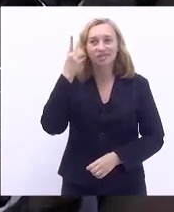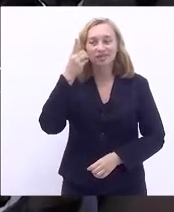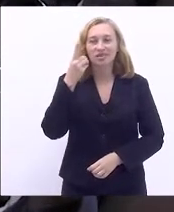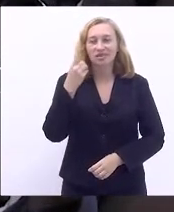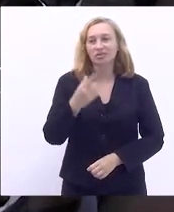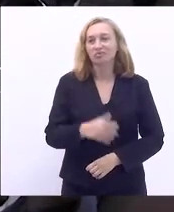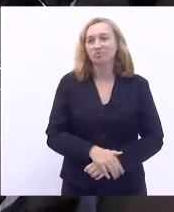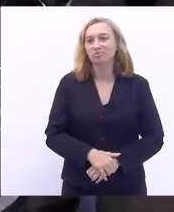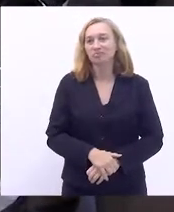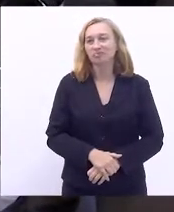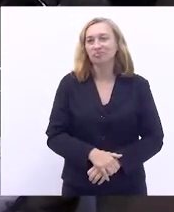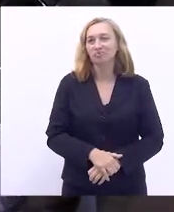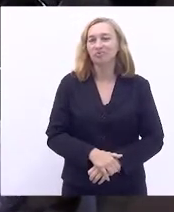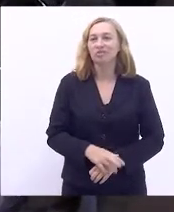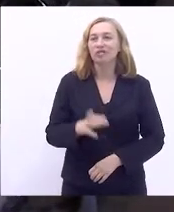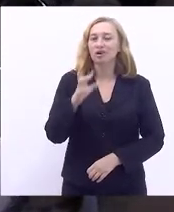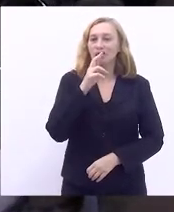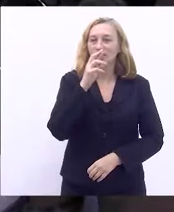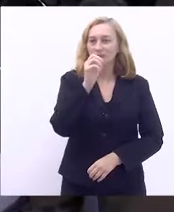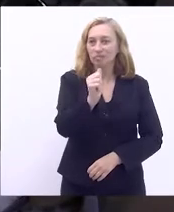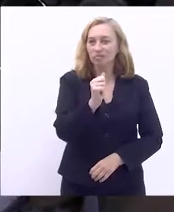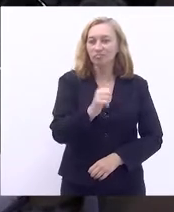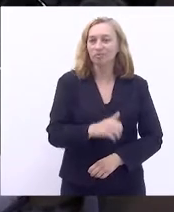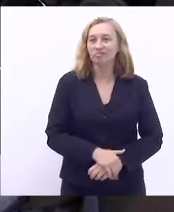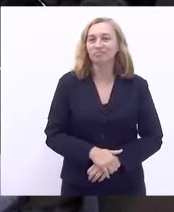Souza. Deputado Rodrigo Amorim.